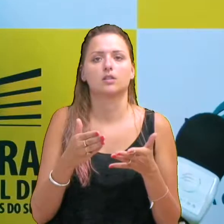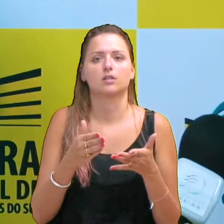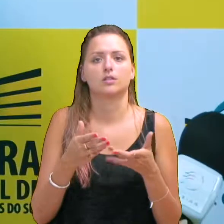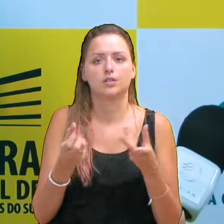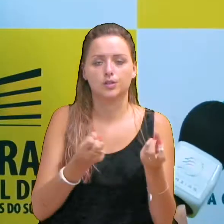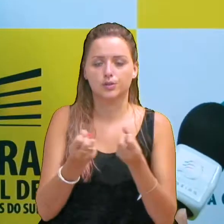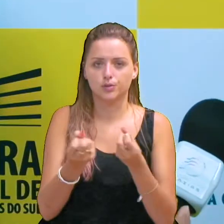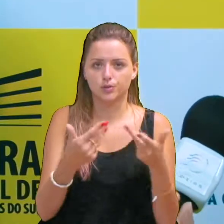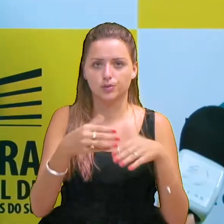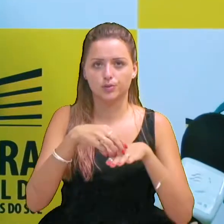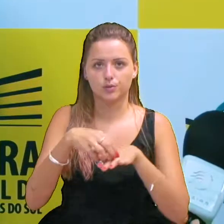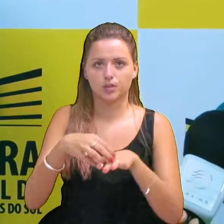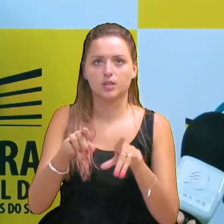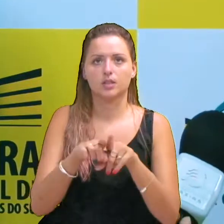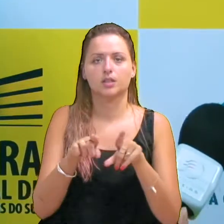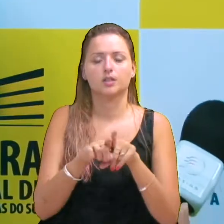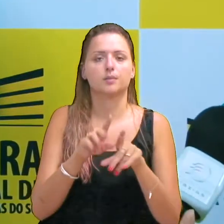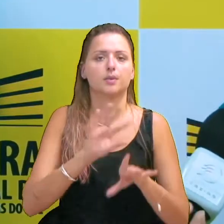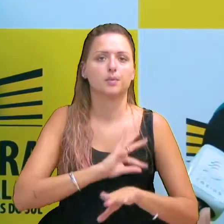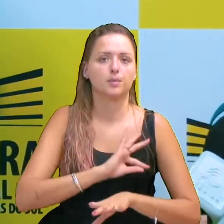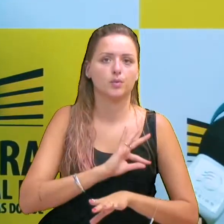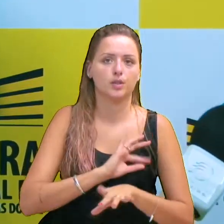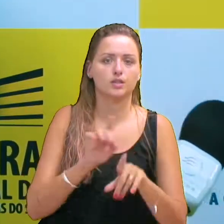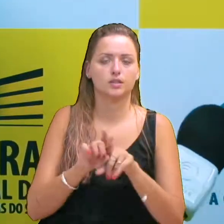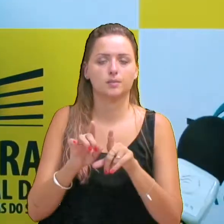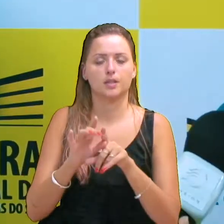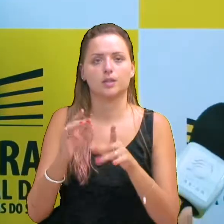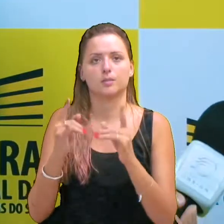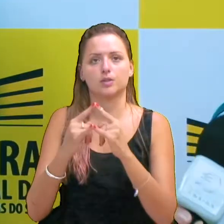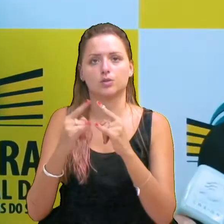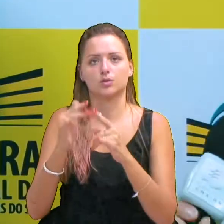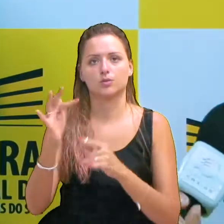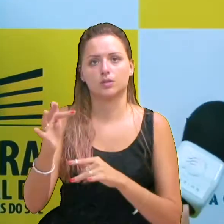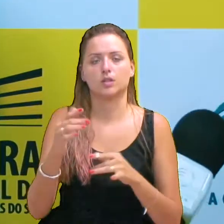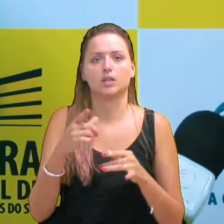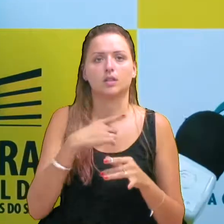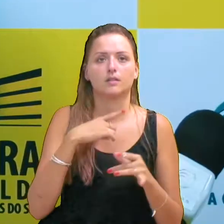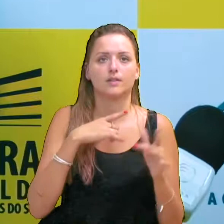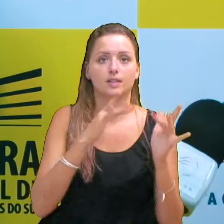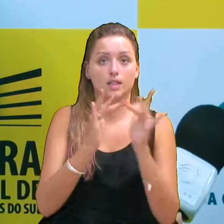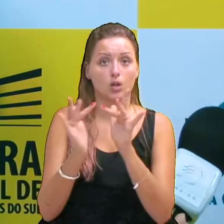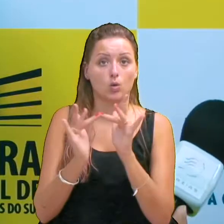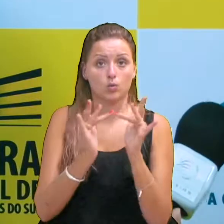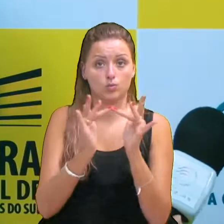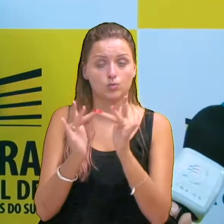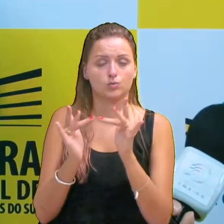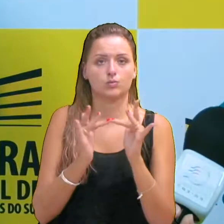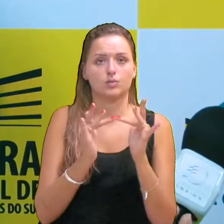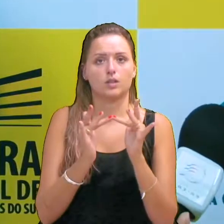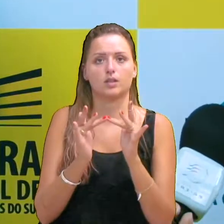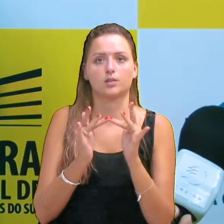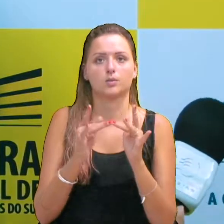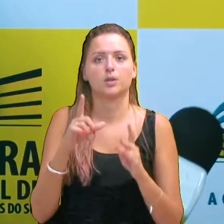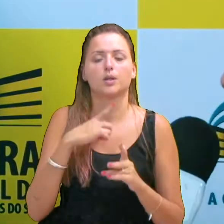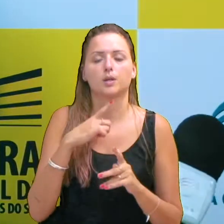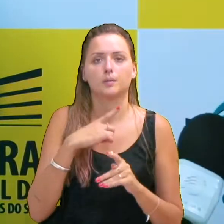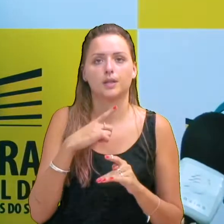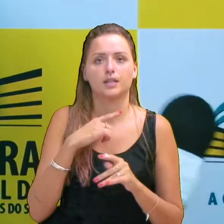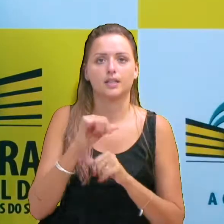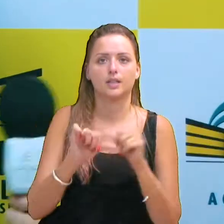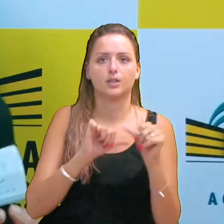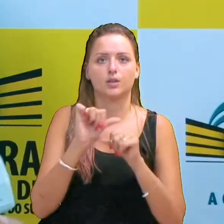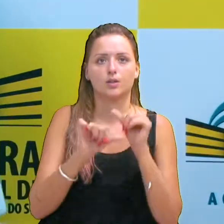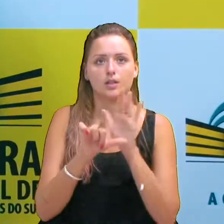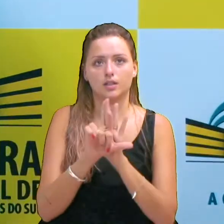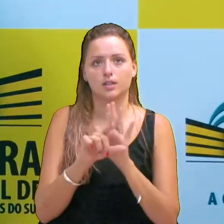para o Congresso Nacional e para o policiamento. O senhor pretende intensificar contatos para que, enfim, de repente ali adiante ela seja remodelada, essa